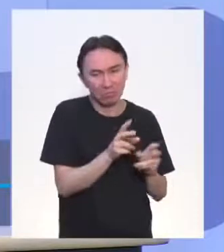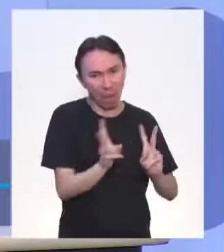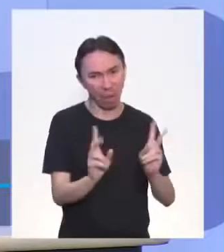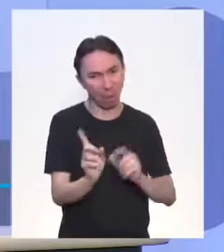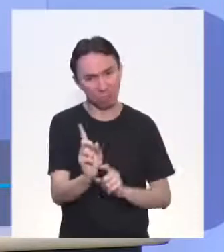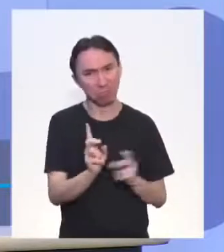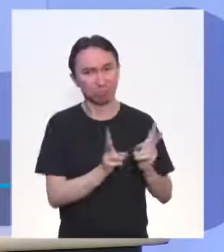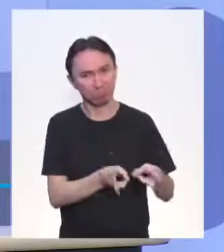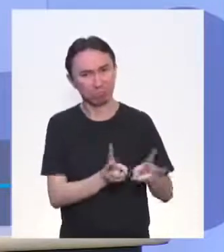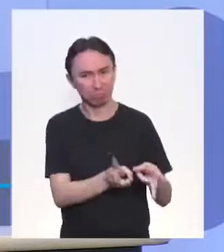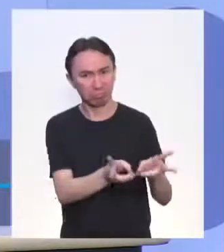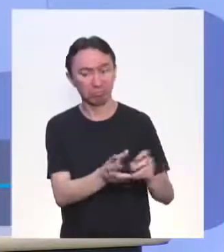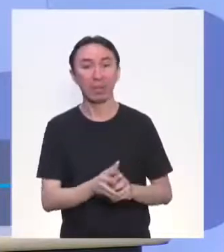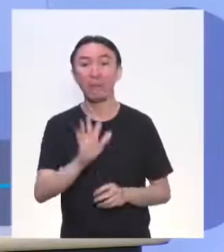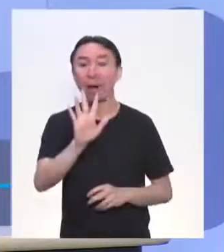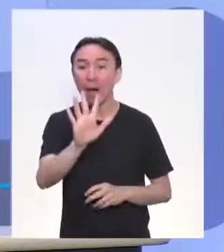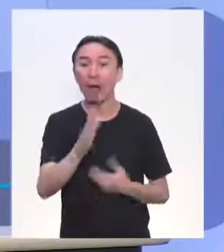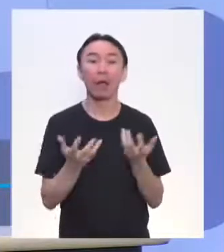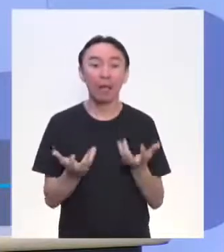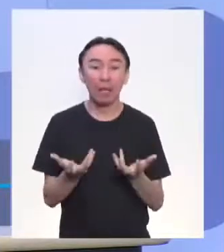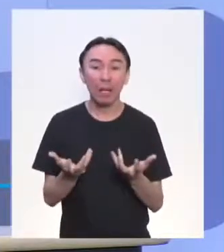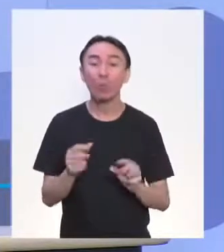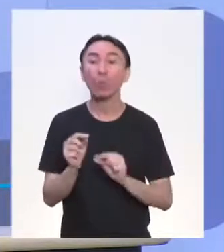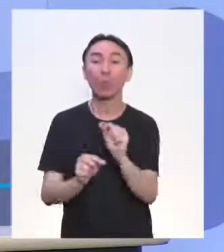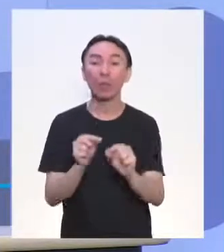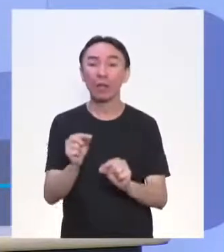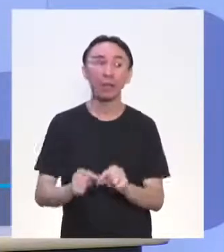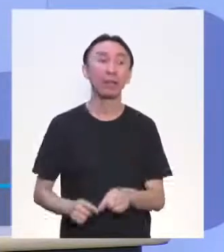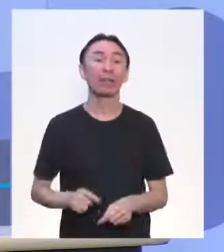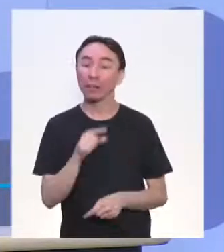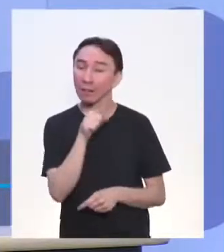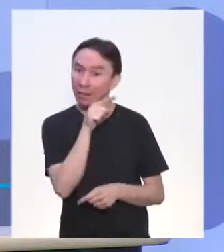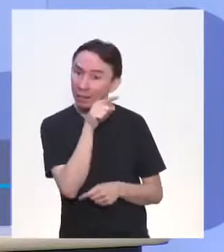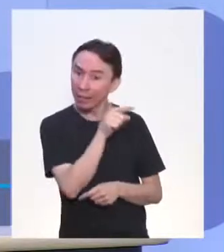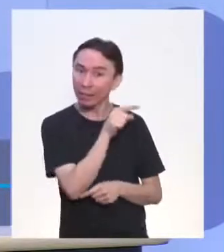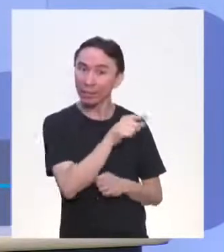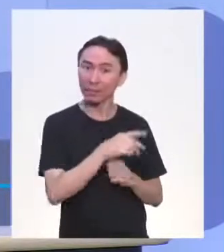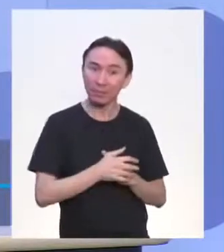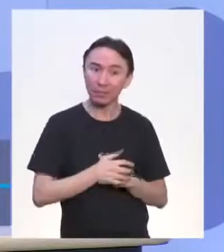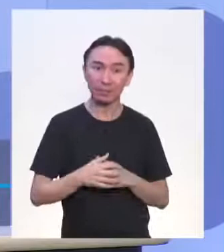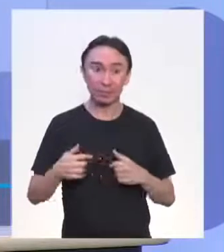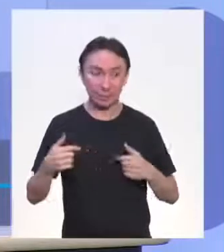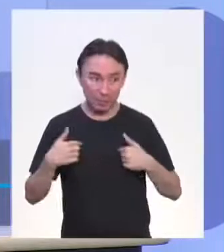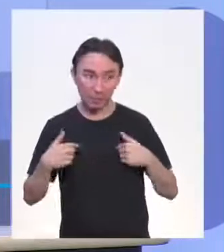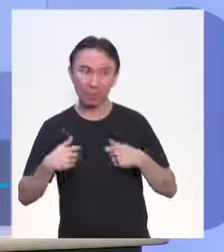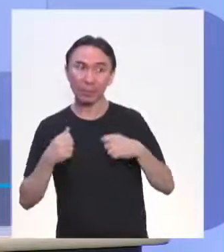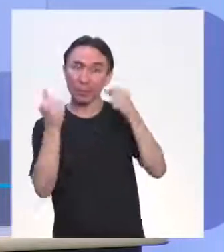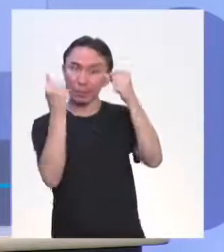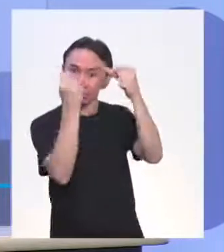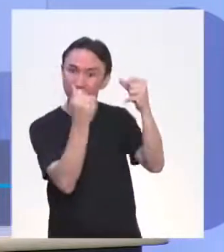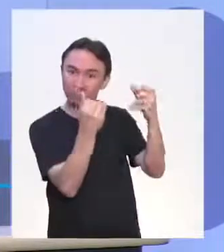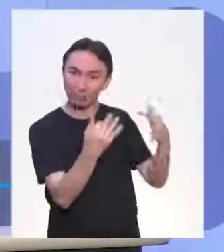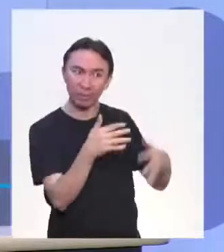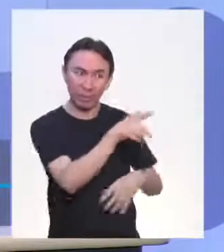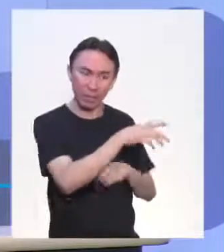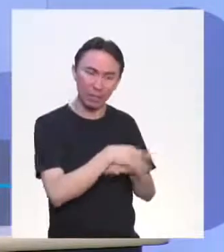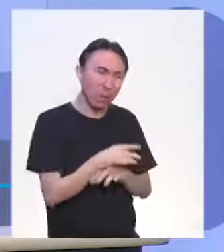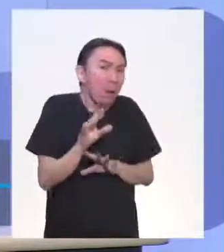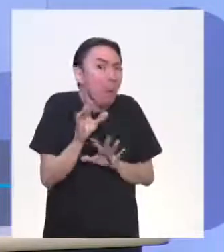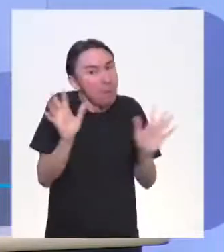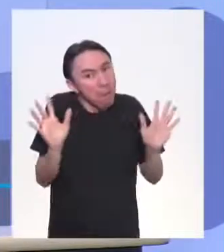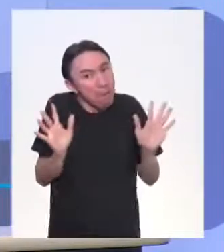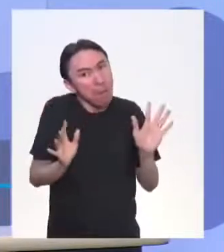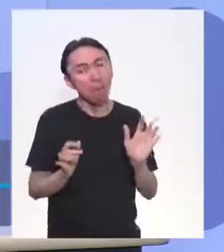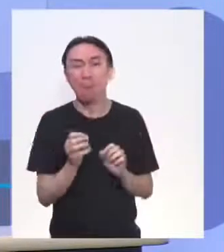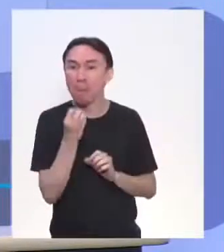quero, pelo menos, que ele enxergue, que eu leve a reflexão. Né? Acho que levar a